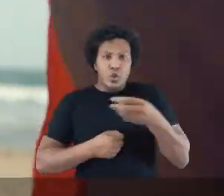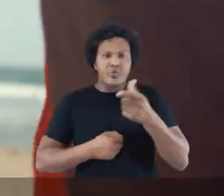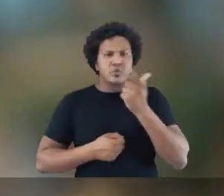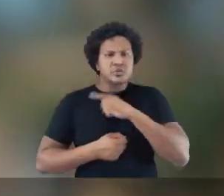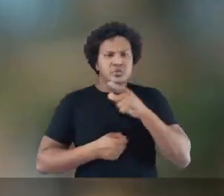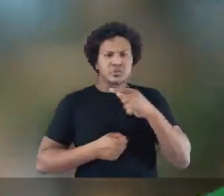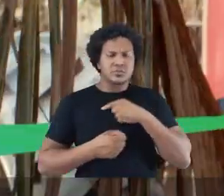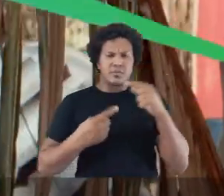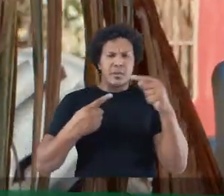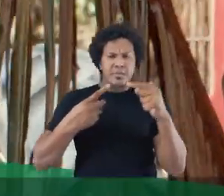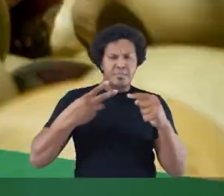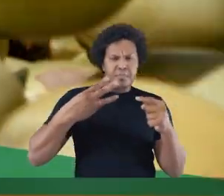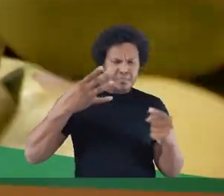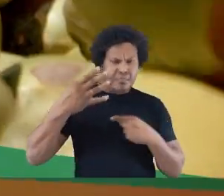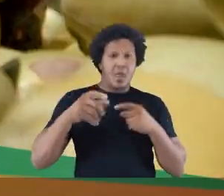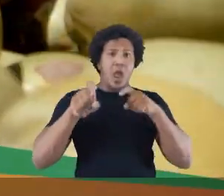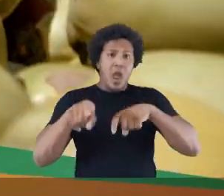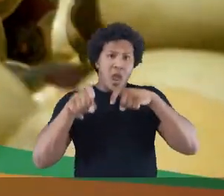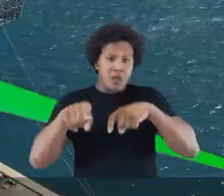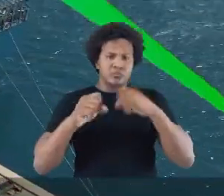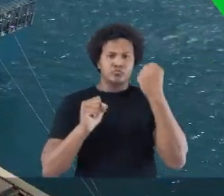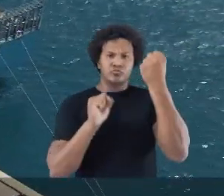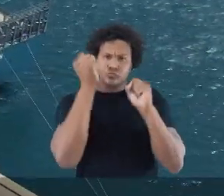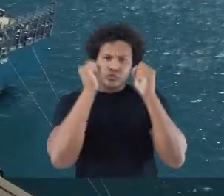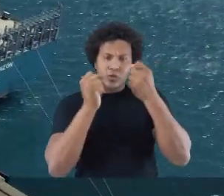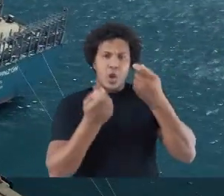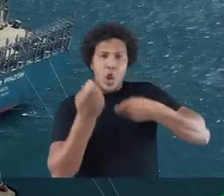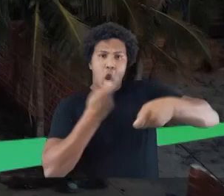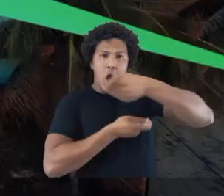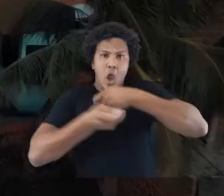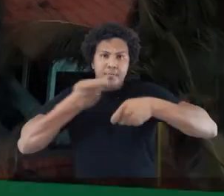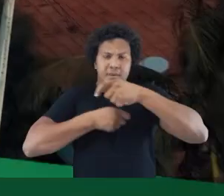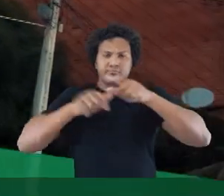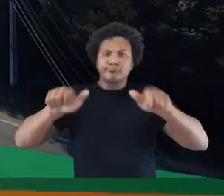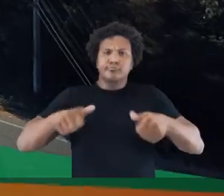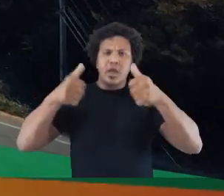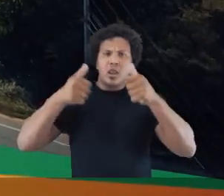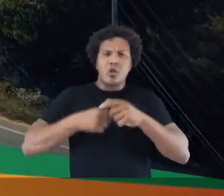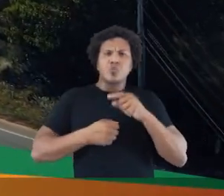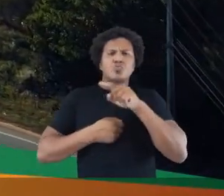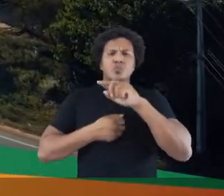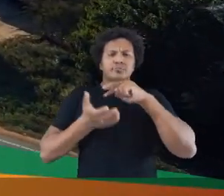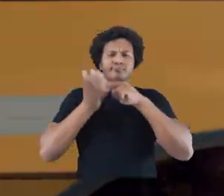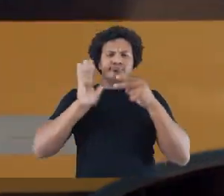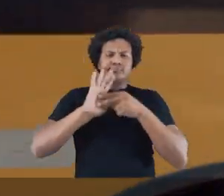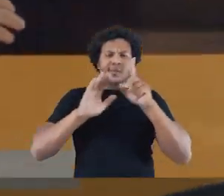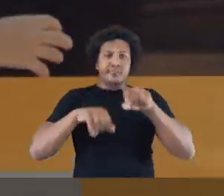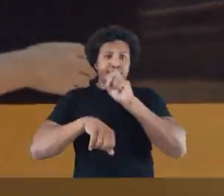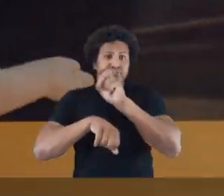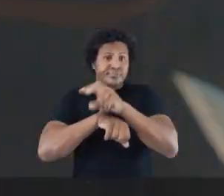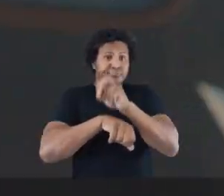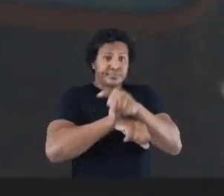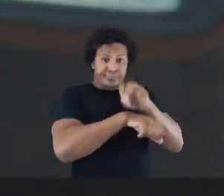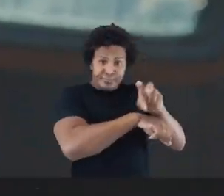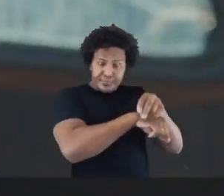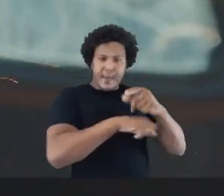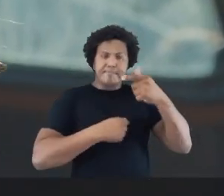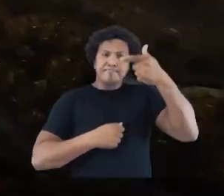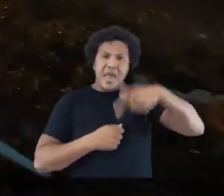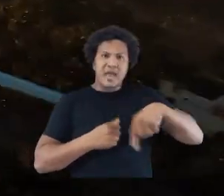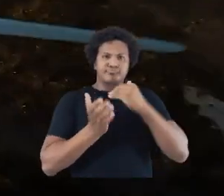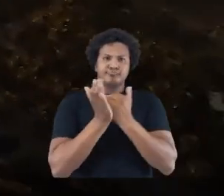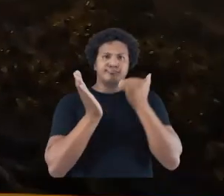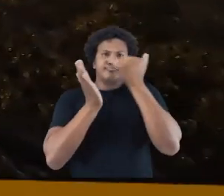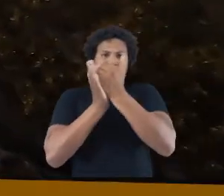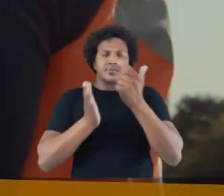possibilidades para o turismo e a distribuição da produção agrícola, da indústria e do comércio. Essas melhorias significam mais serviços para a